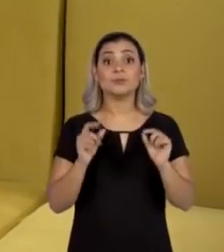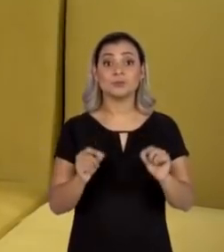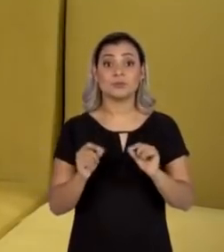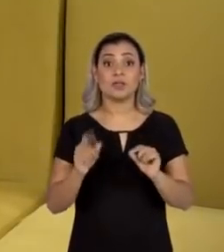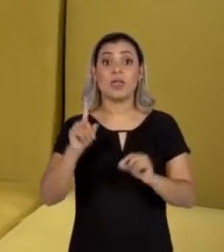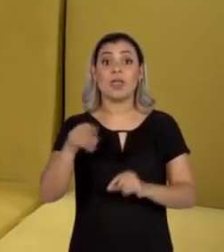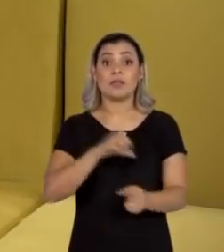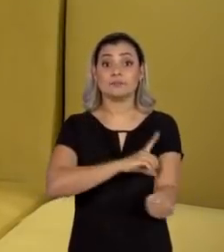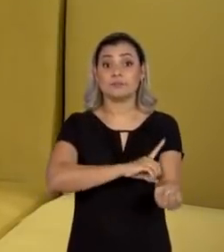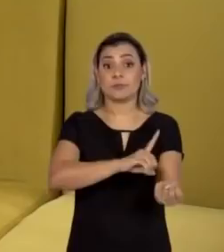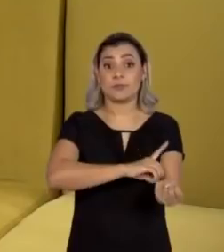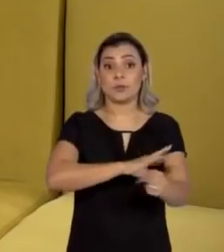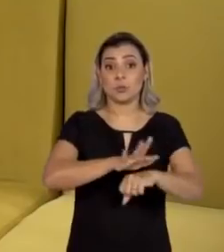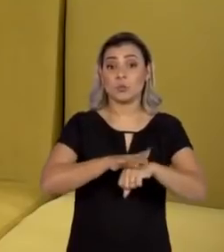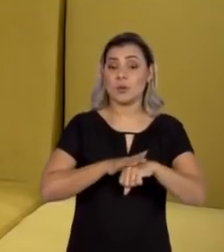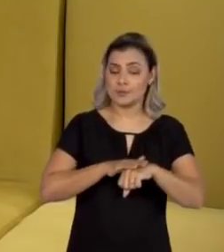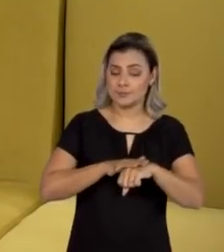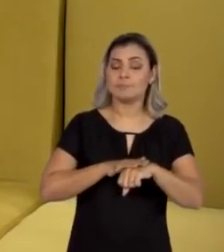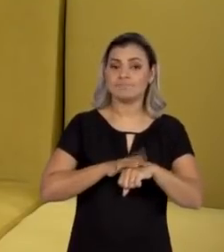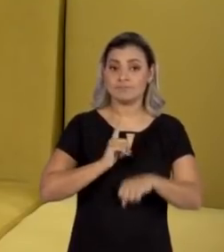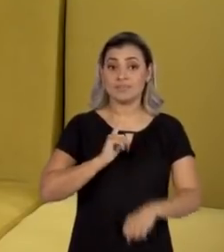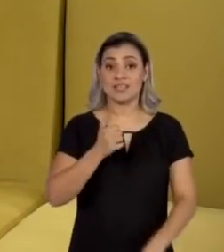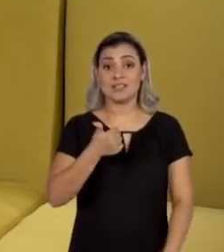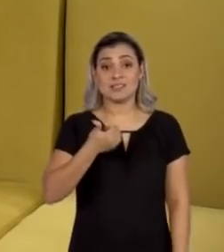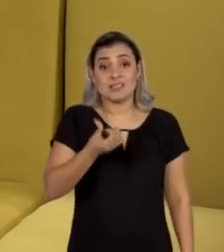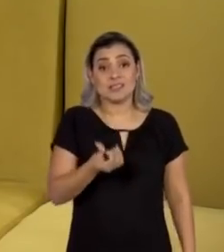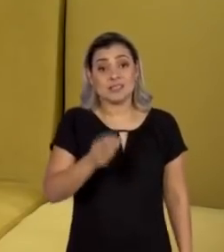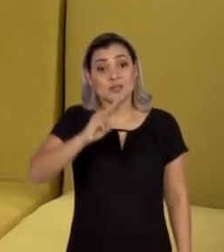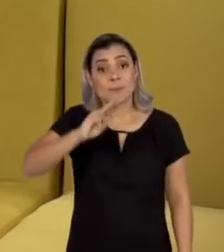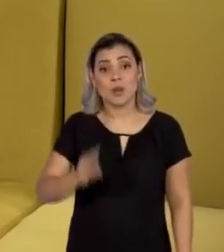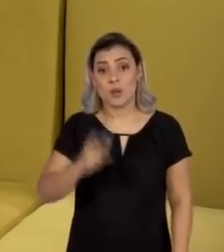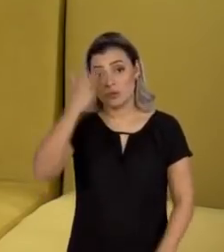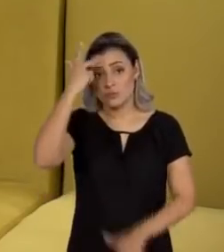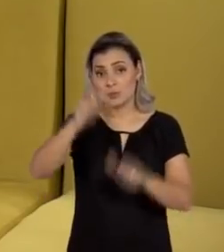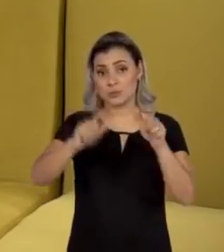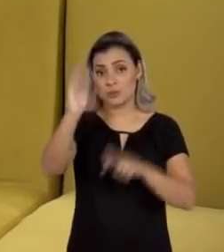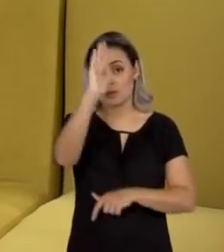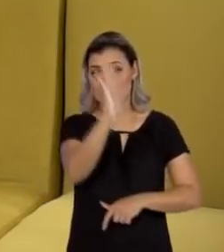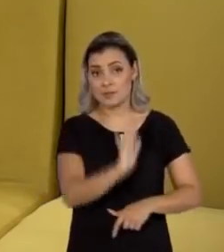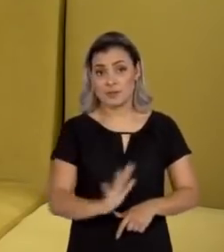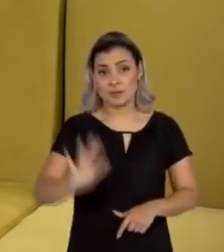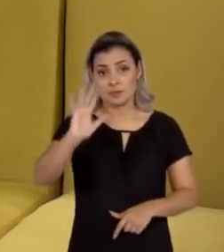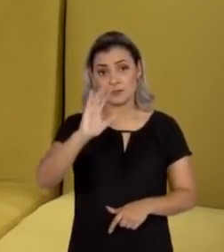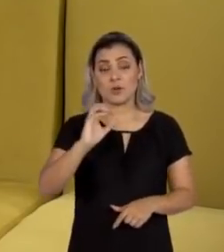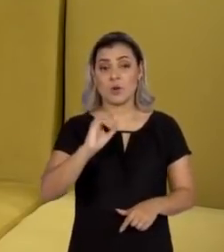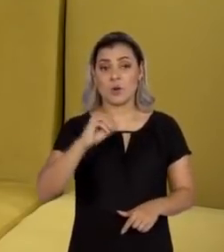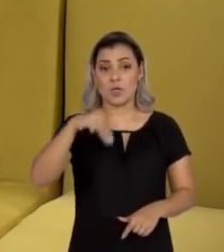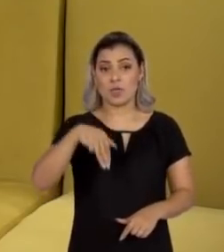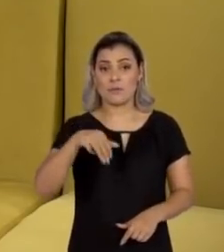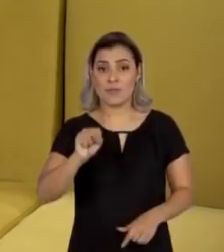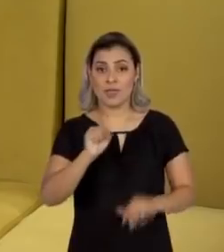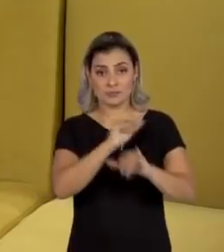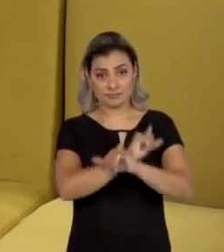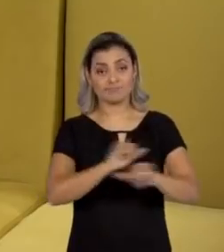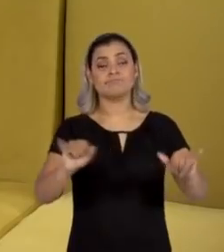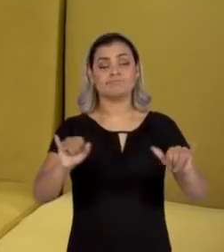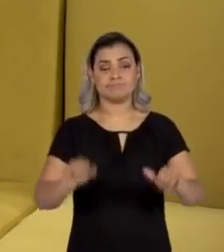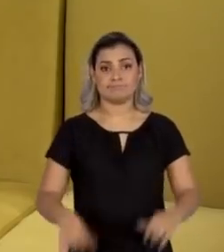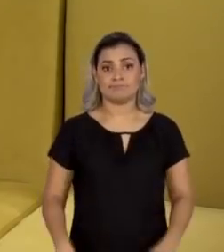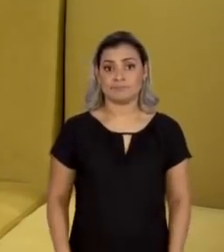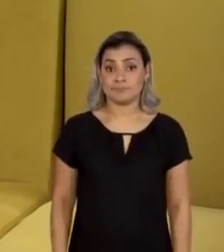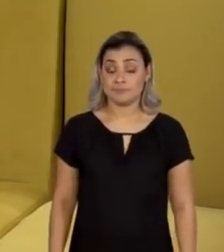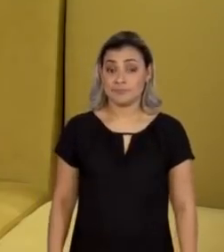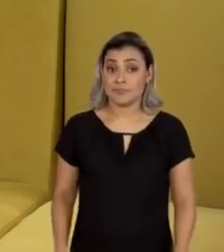o diabetes, doença que atinge 16 milhões de brasileiros, segundo a Organização Mundial de Saúde. Com